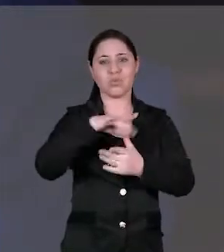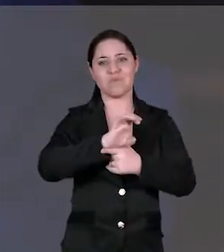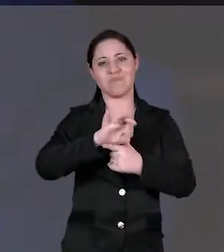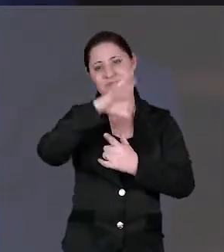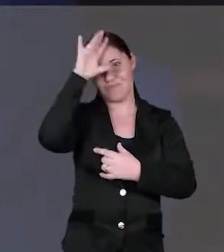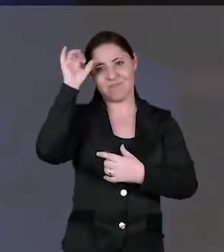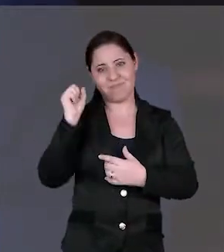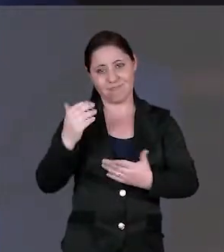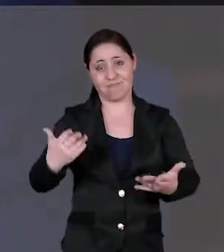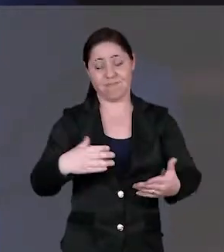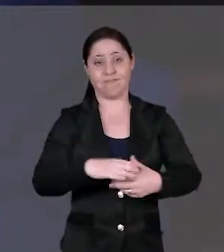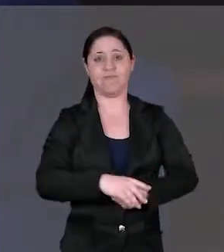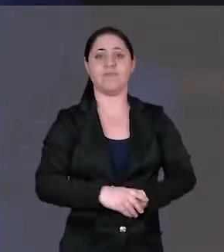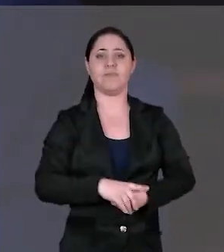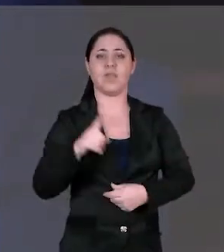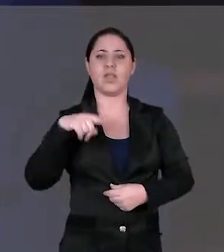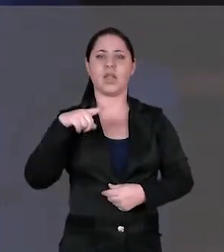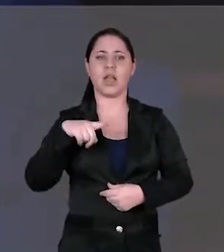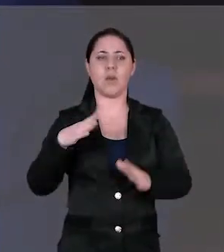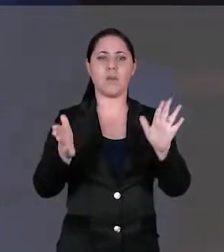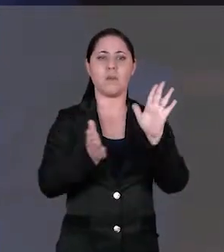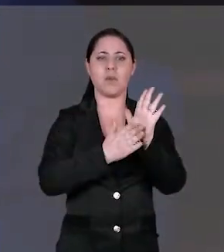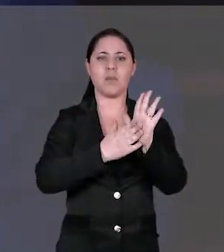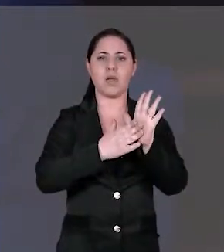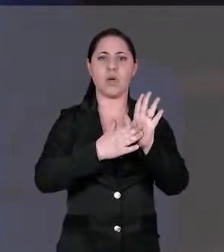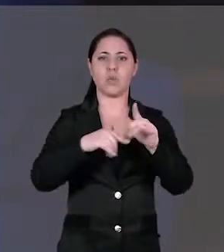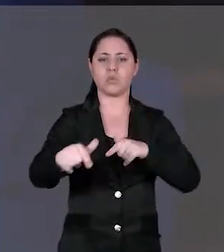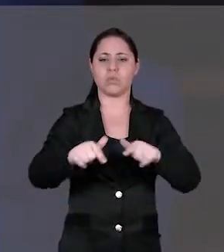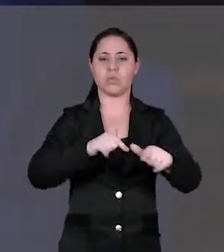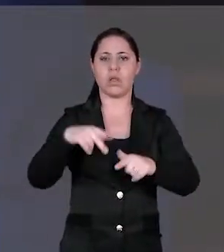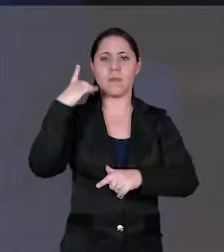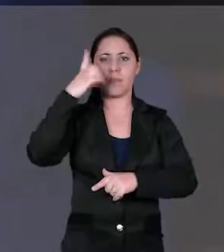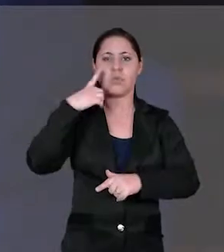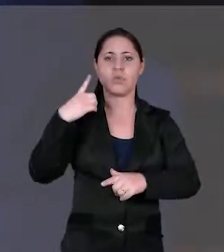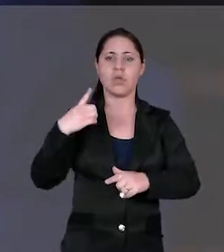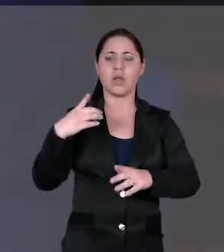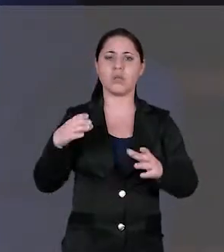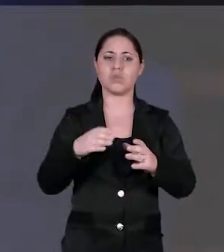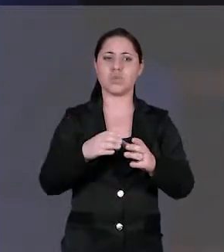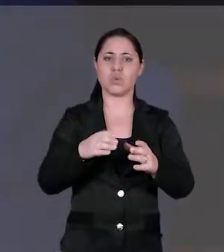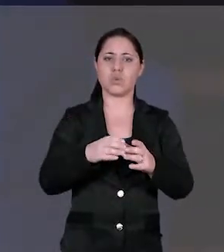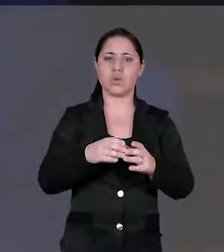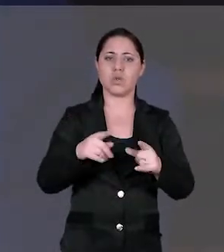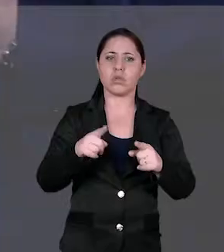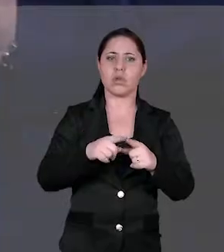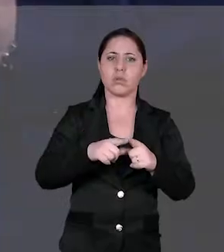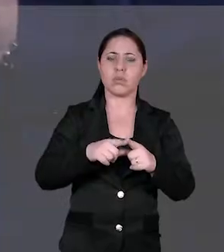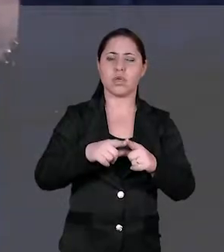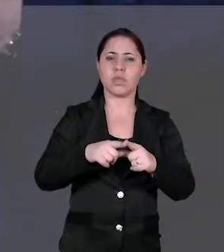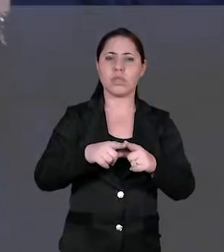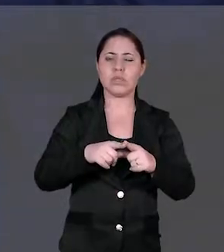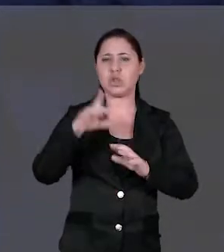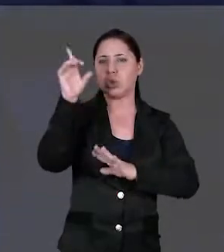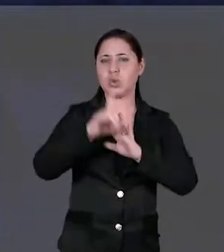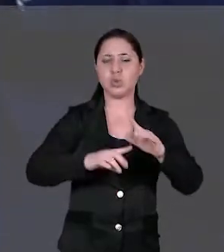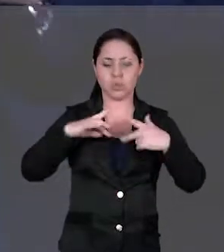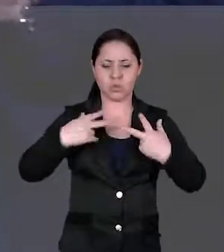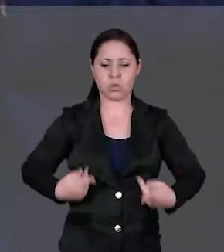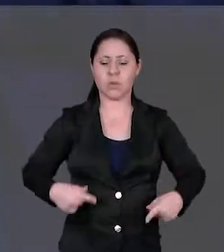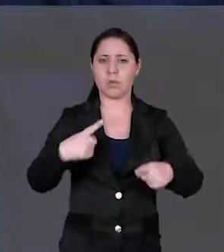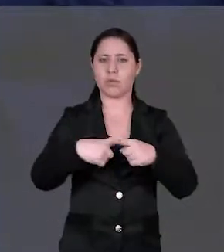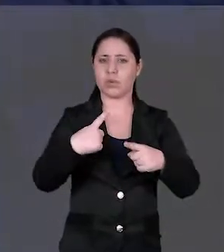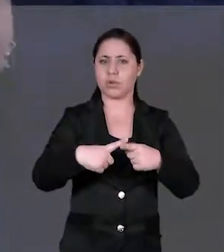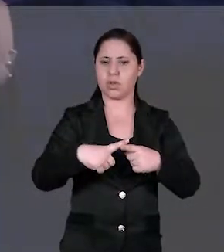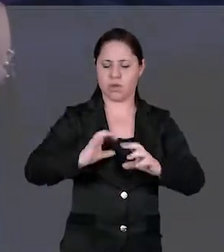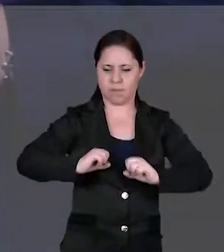região norte e nordeste, e projeto que nasceu conosco aqui no Mato Grosso do Sul. Então, obviamente esse é o